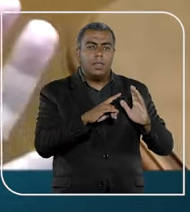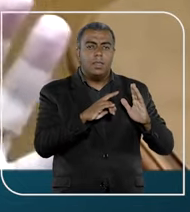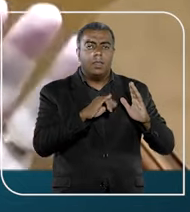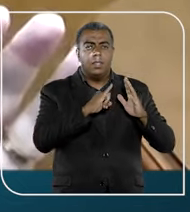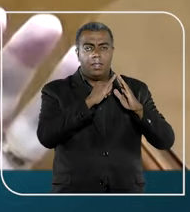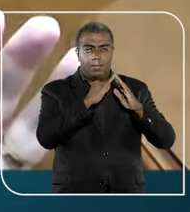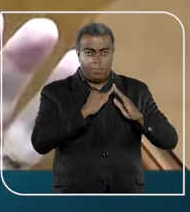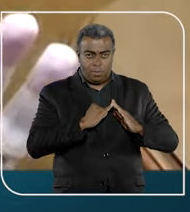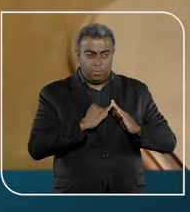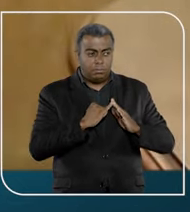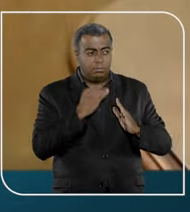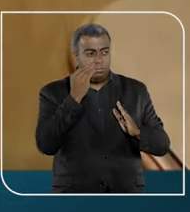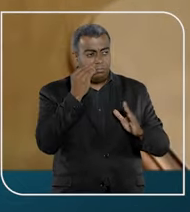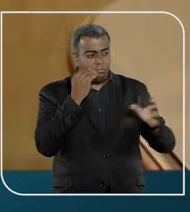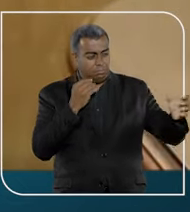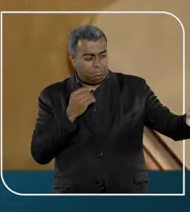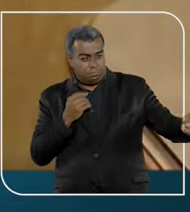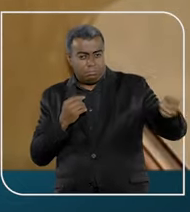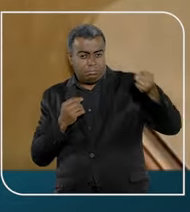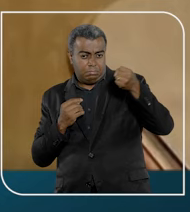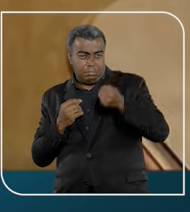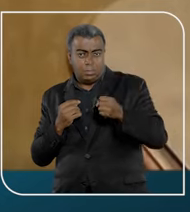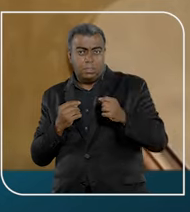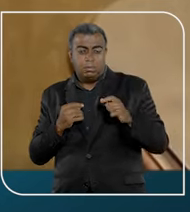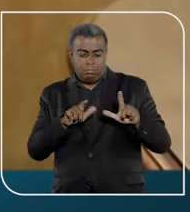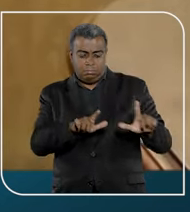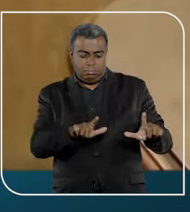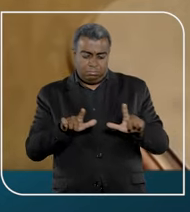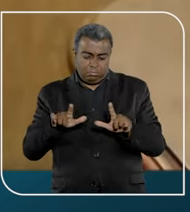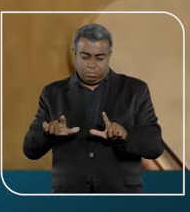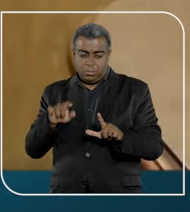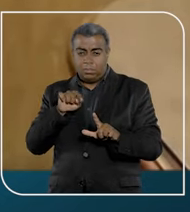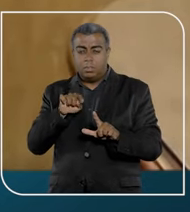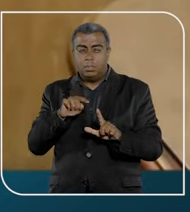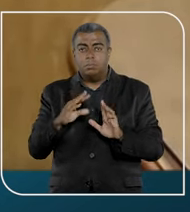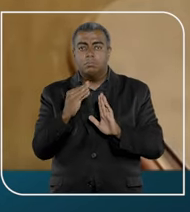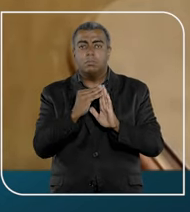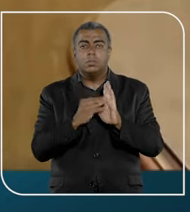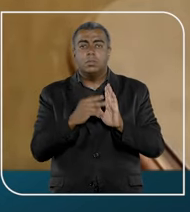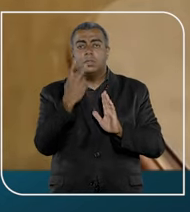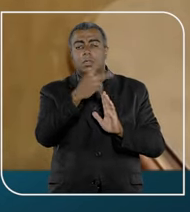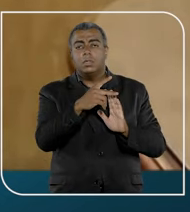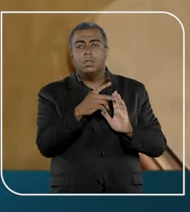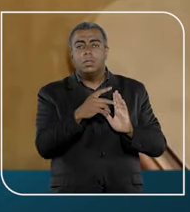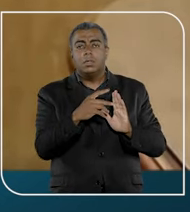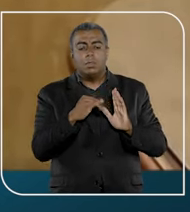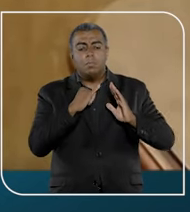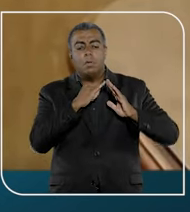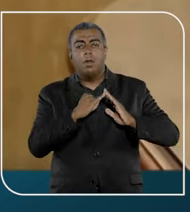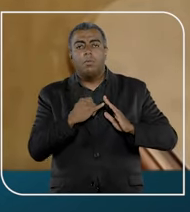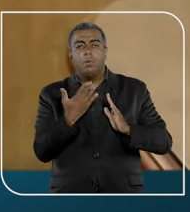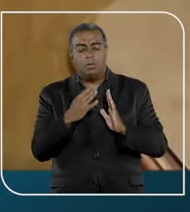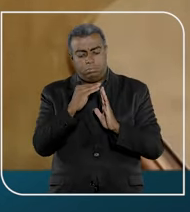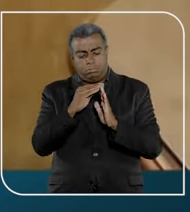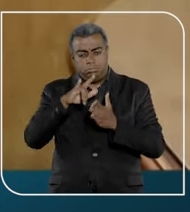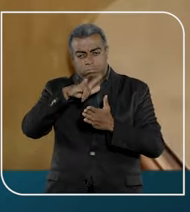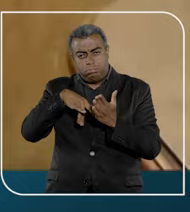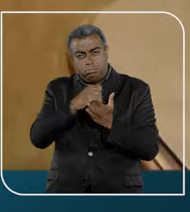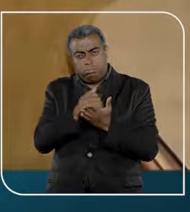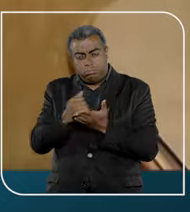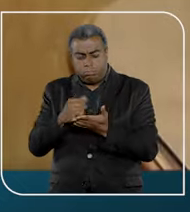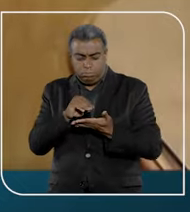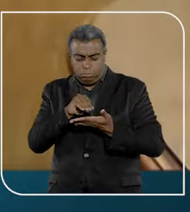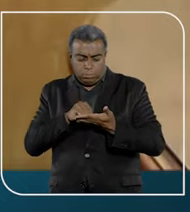bem imóvel. Então, a primeira coisa que a gente faz é trazer a certidão atualizada da matrícula do bem